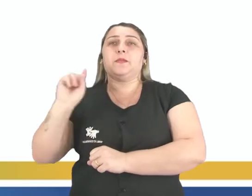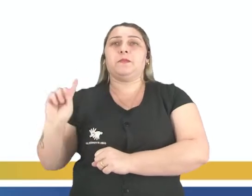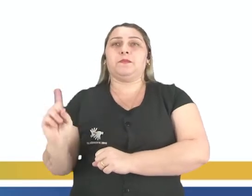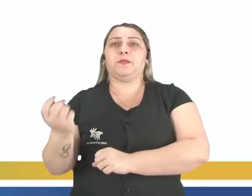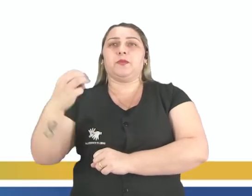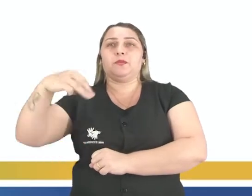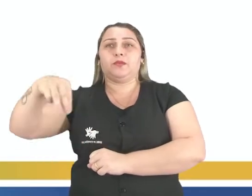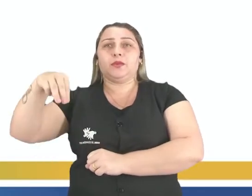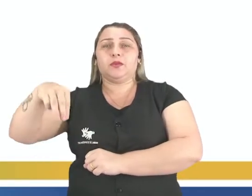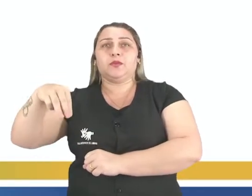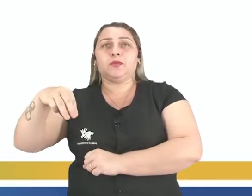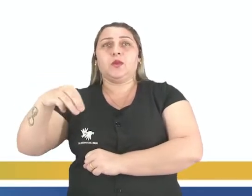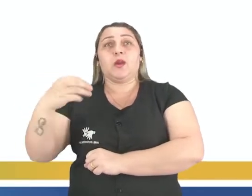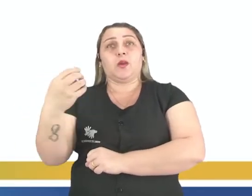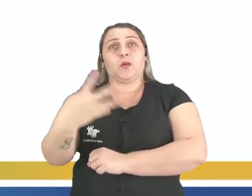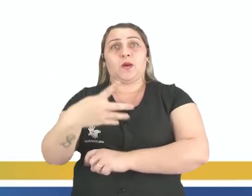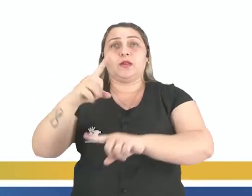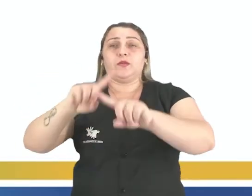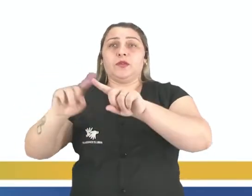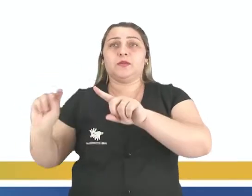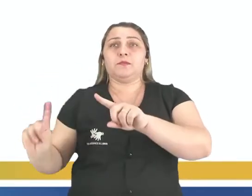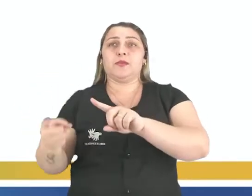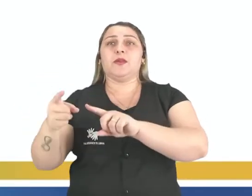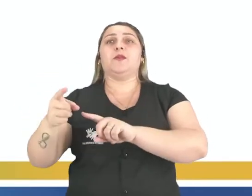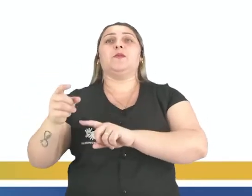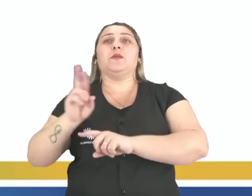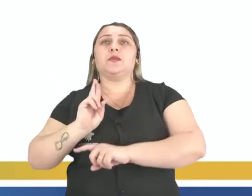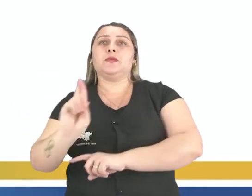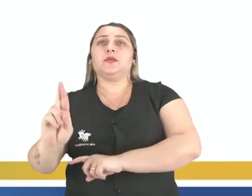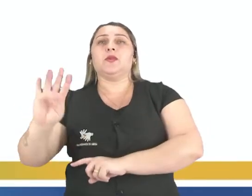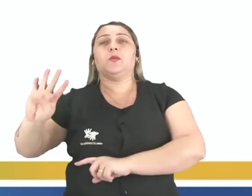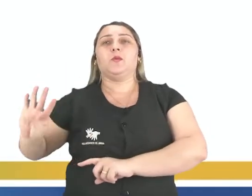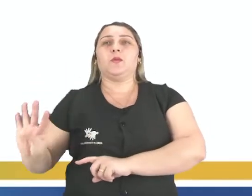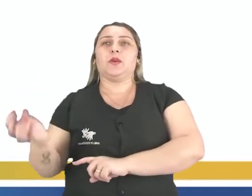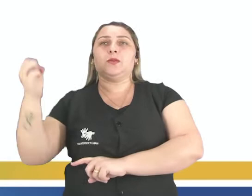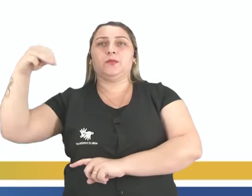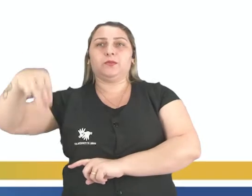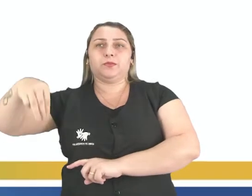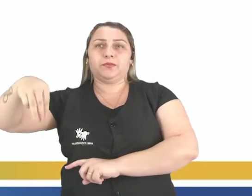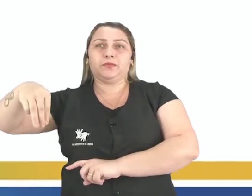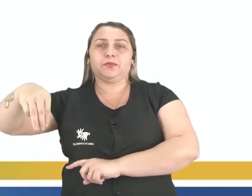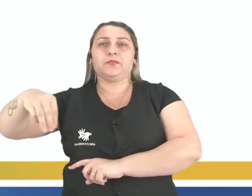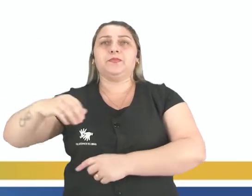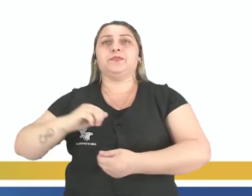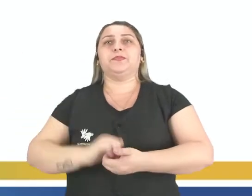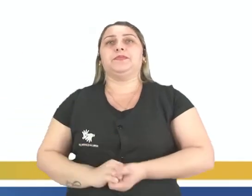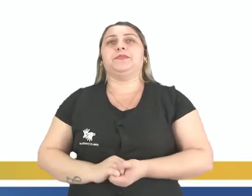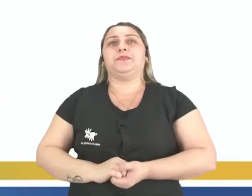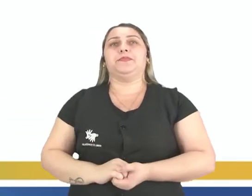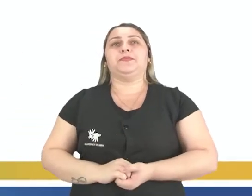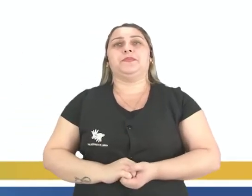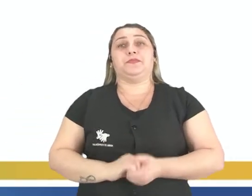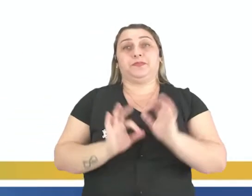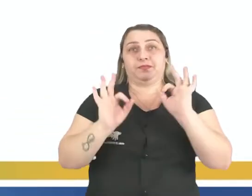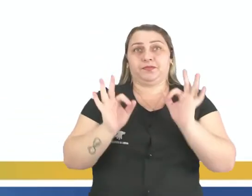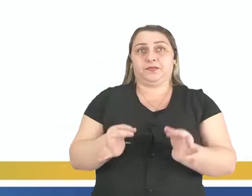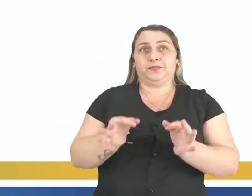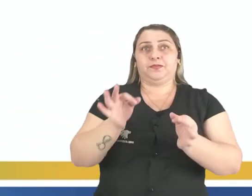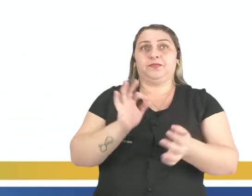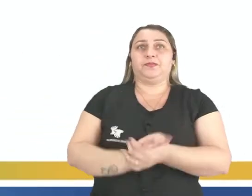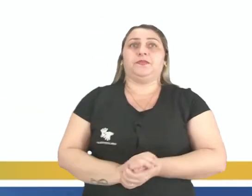temos 1000 metros, então em 4 quilômetros nós teremos 4 multiplicado por 1000, que daria 4.000 metros,